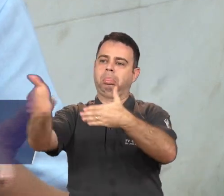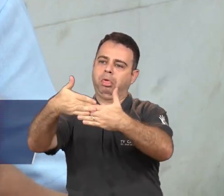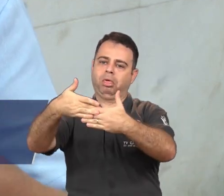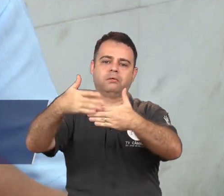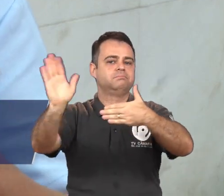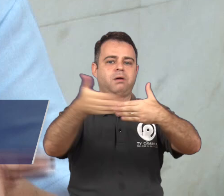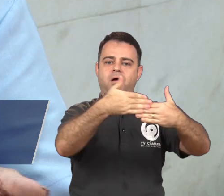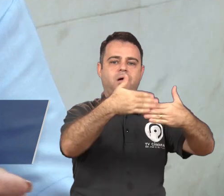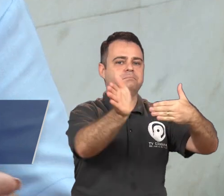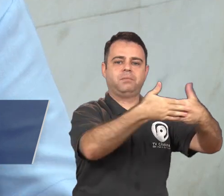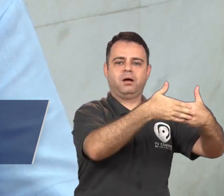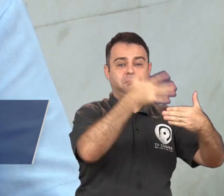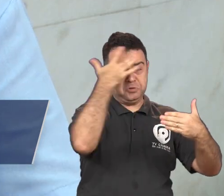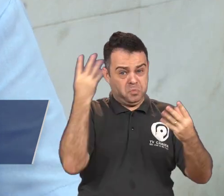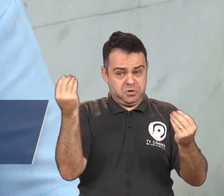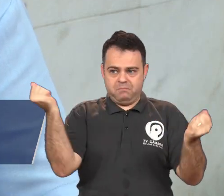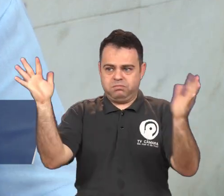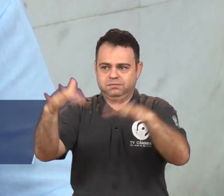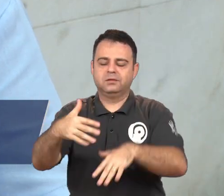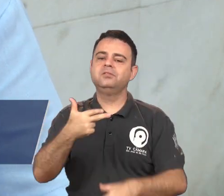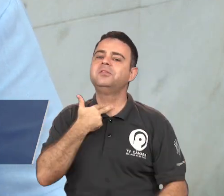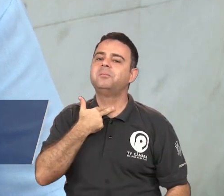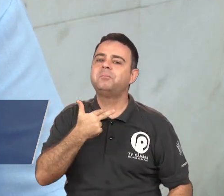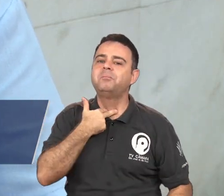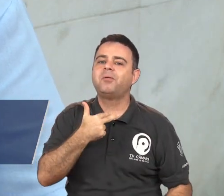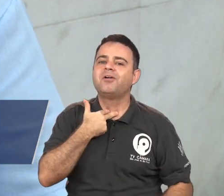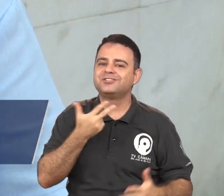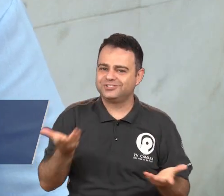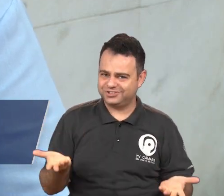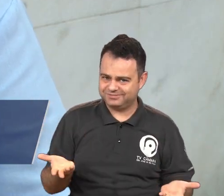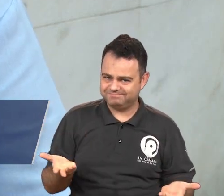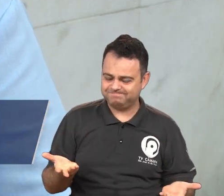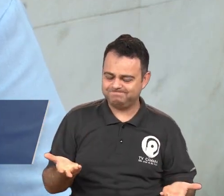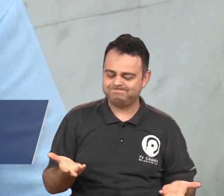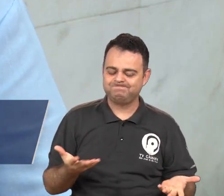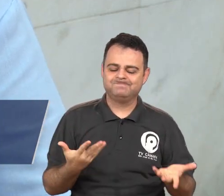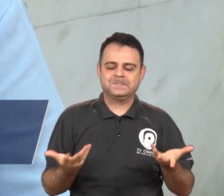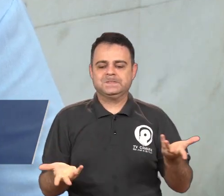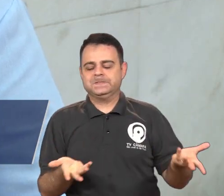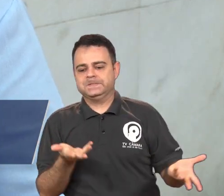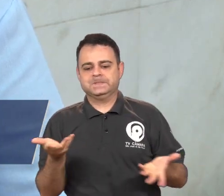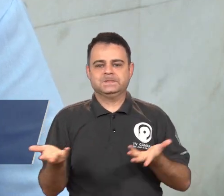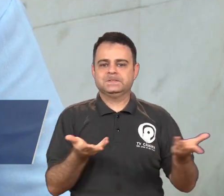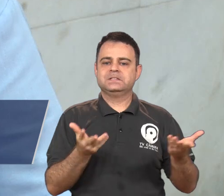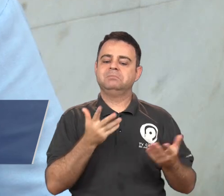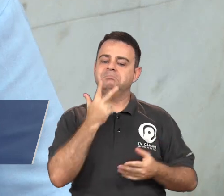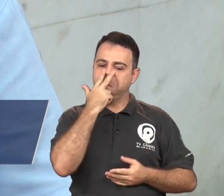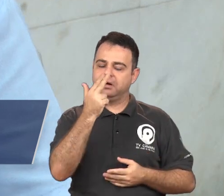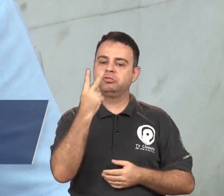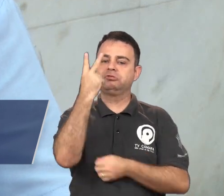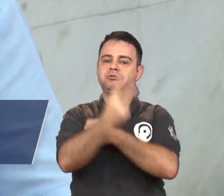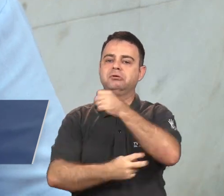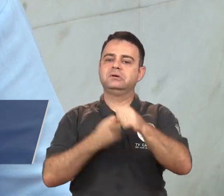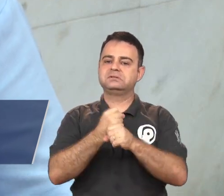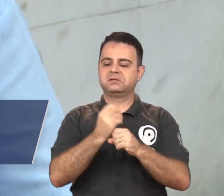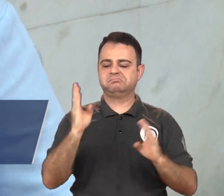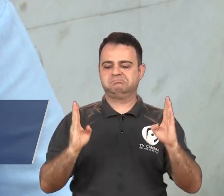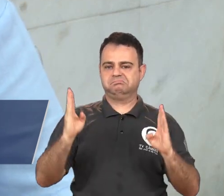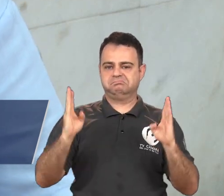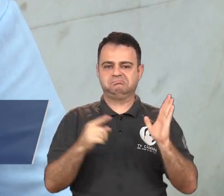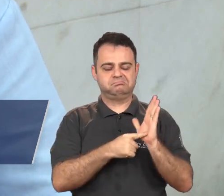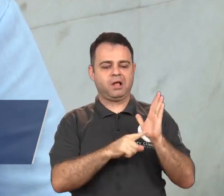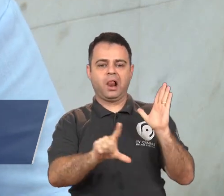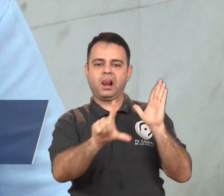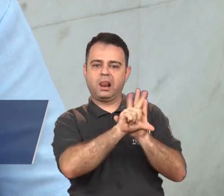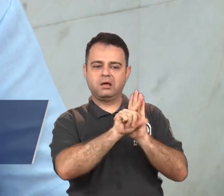aglomeração, é claro, não tinha como as pessoas utilizarem. Então, acabou ficando aí quase 2 anos